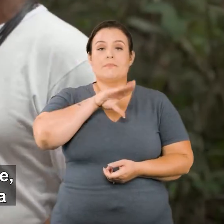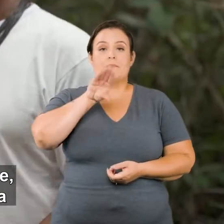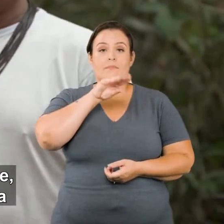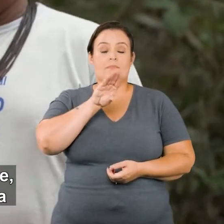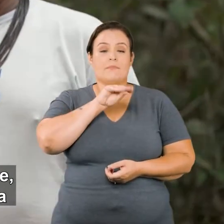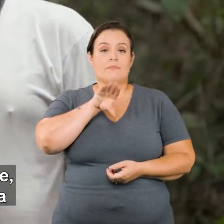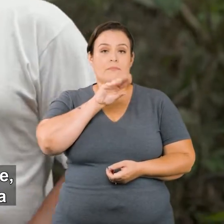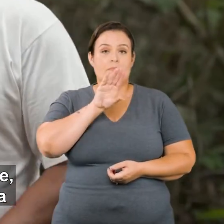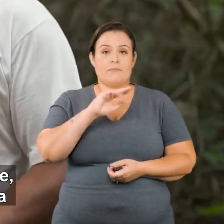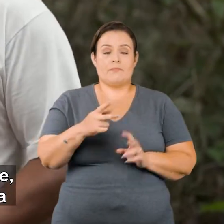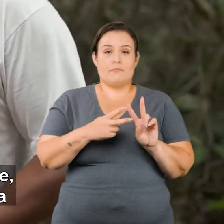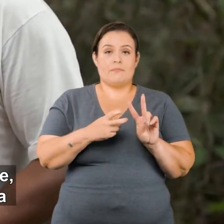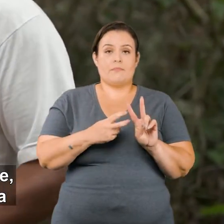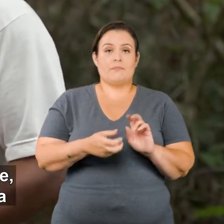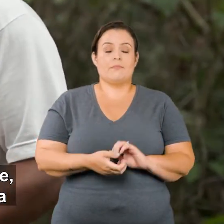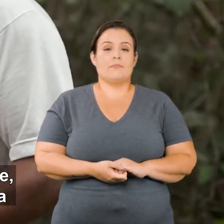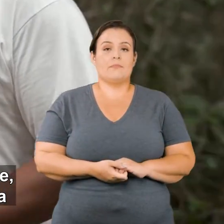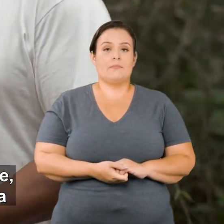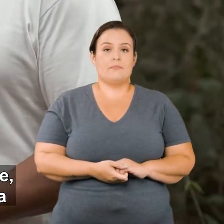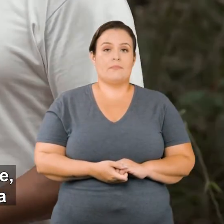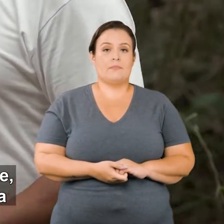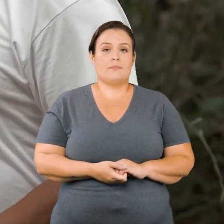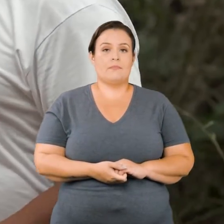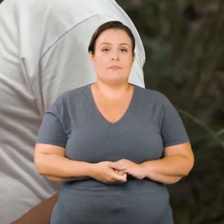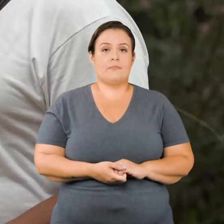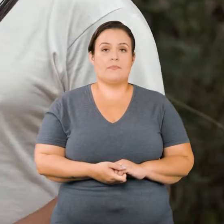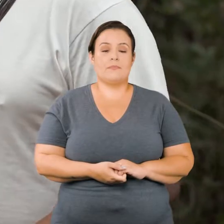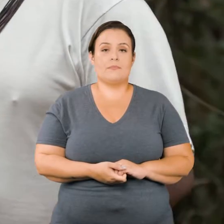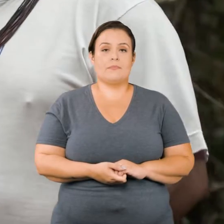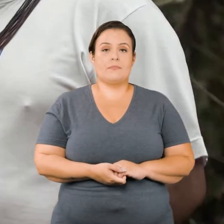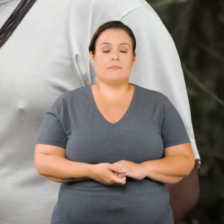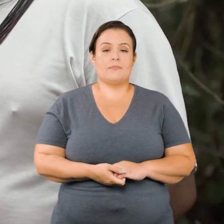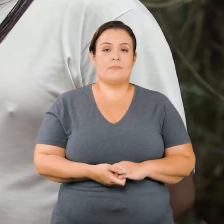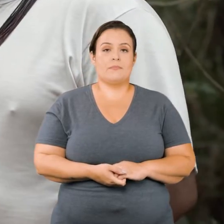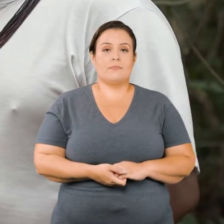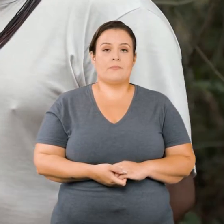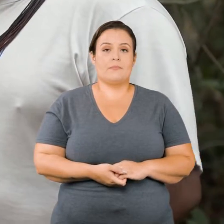pituia é mesmo. Matéria é. Tu caiapeia é mesmo.